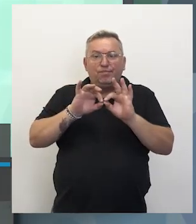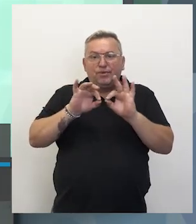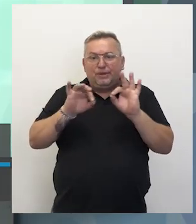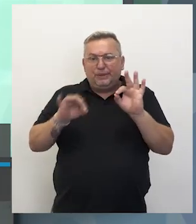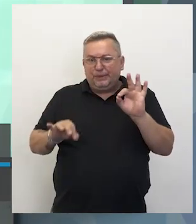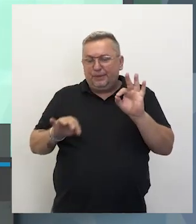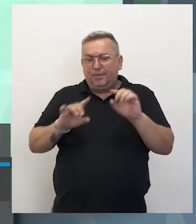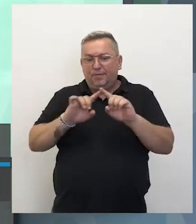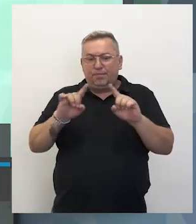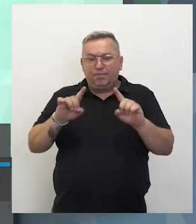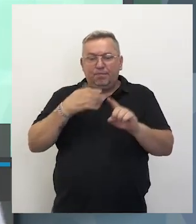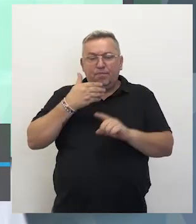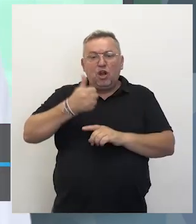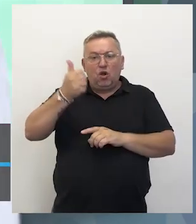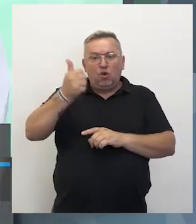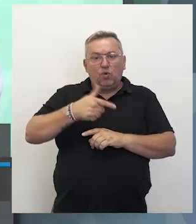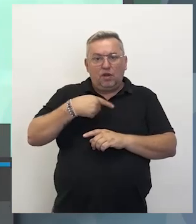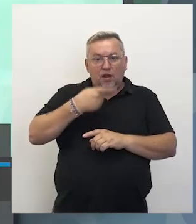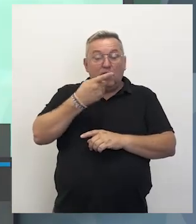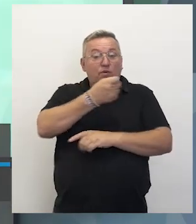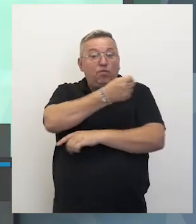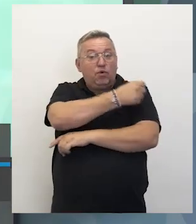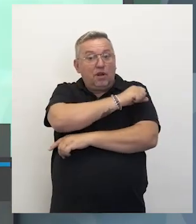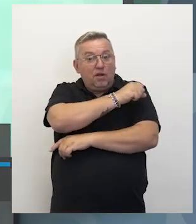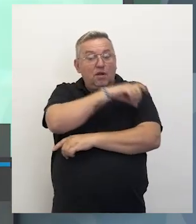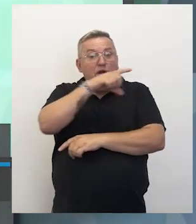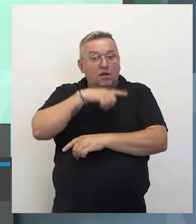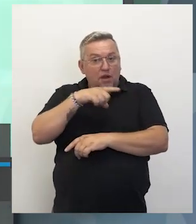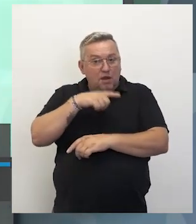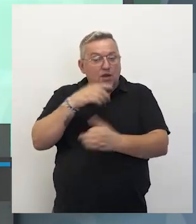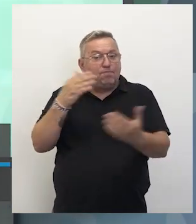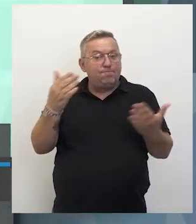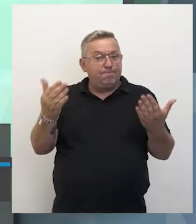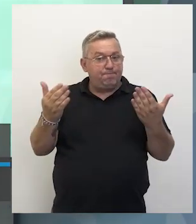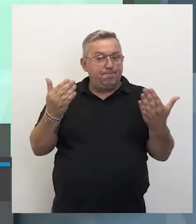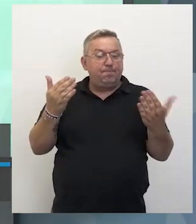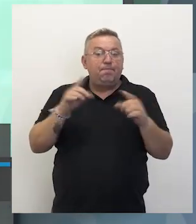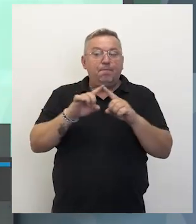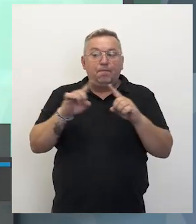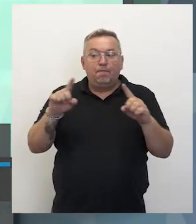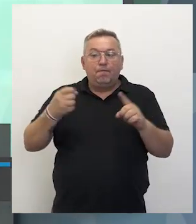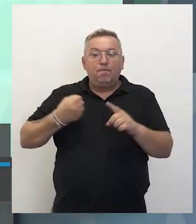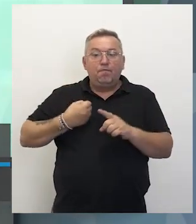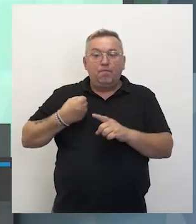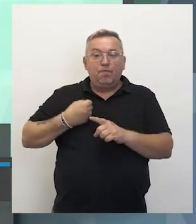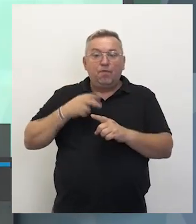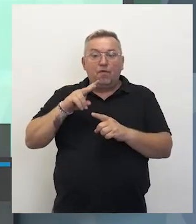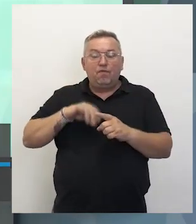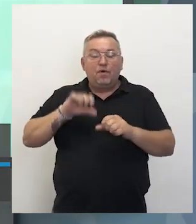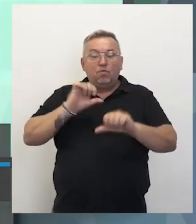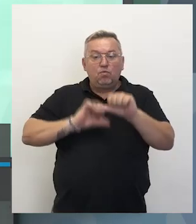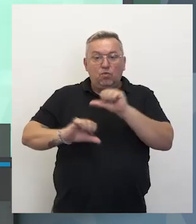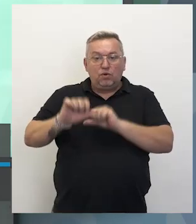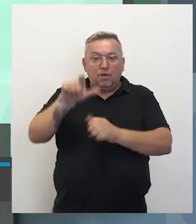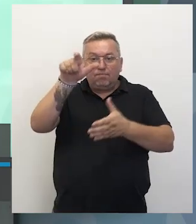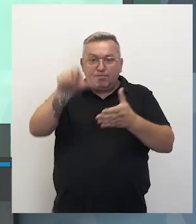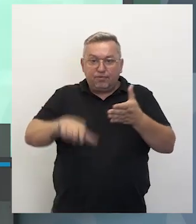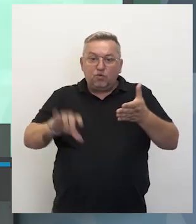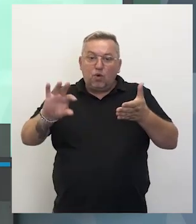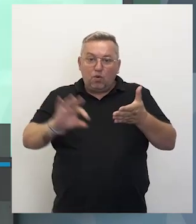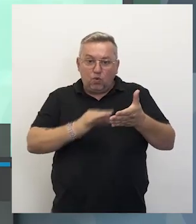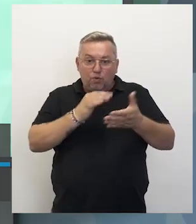né? A gente tem que lembrar que a gente está falando para um 8º ano, então a gente tem que ter um parâmetro, tá? Mas é lógico que esses números vão variar de autor para autor, tá bom? Então